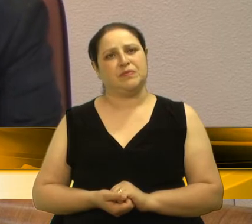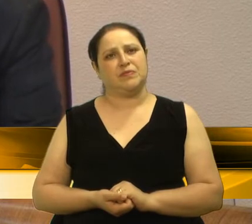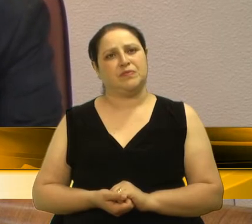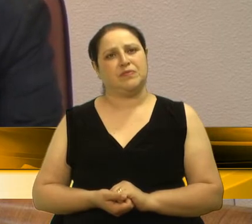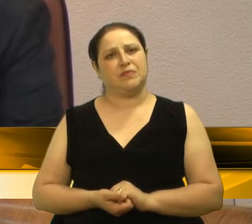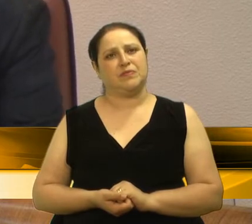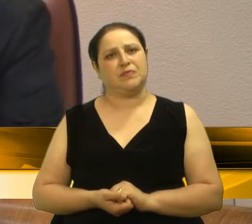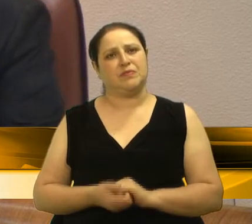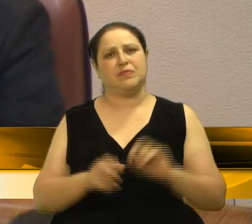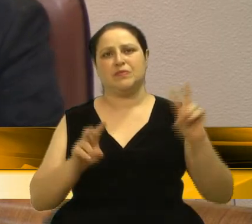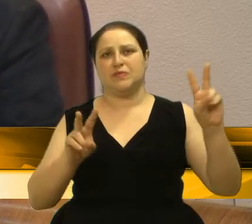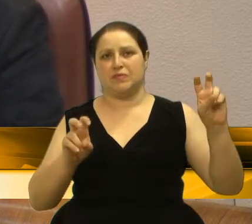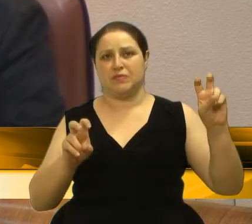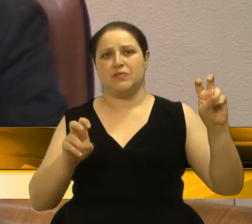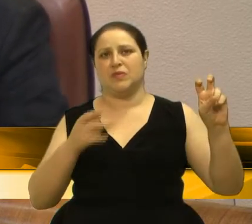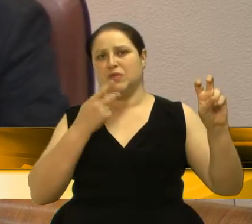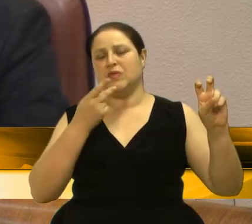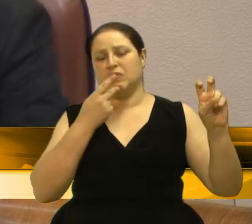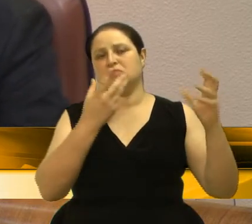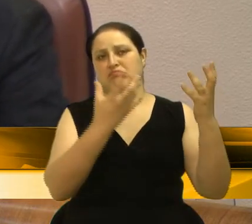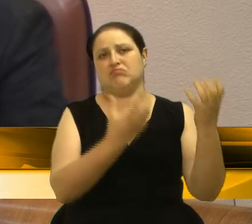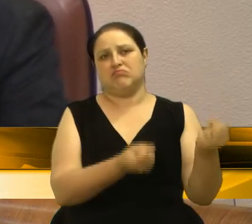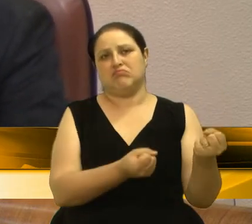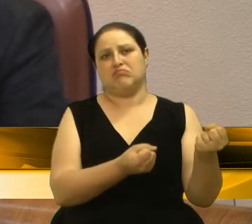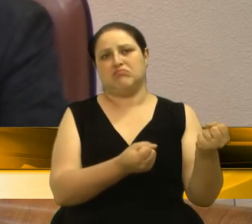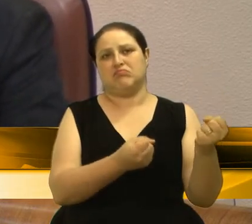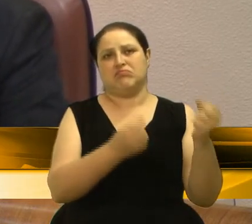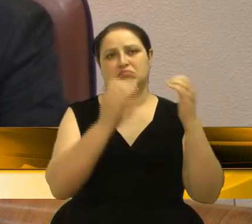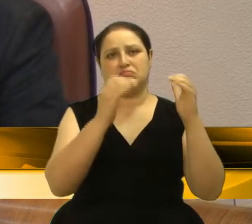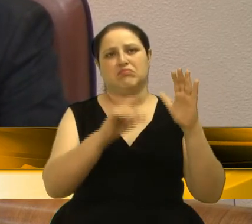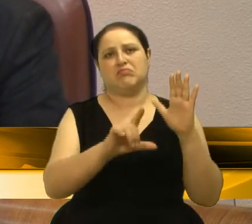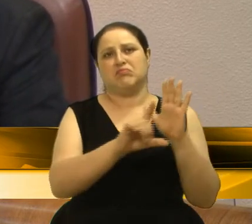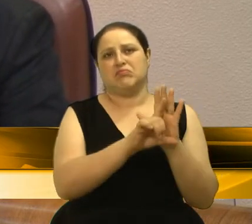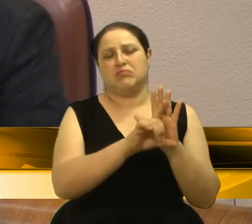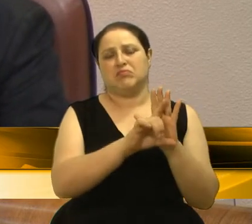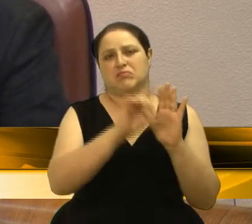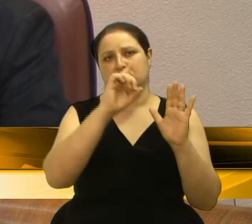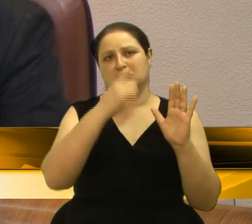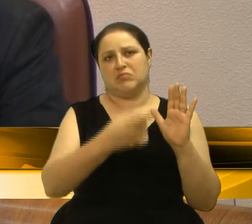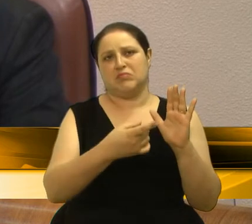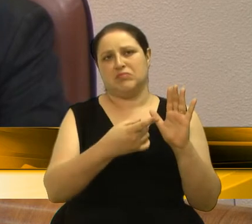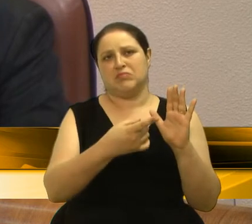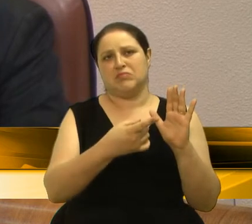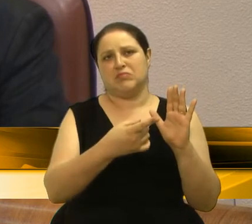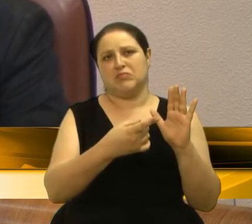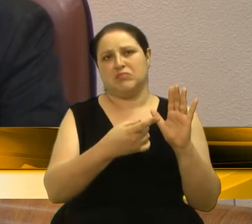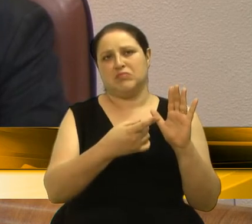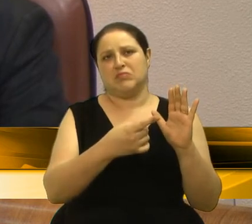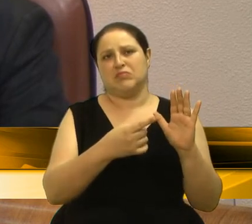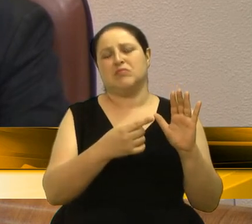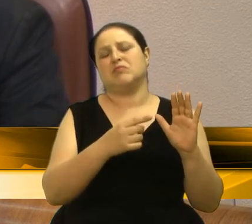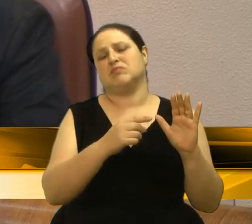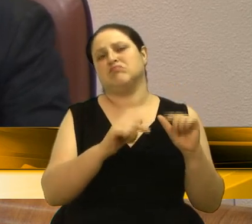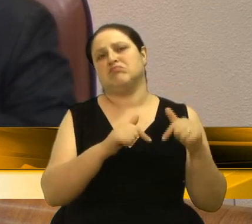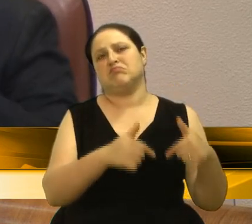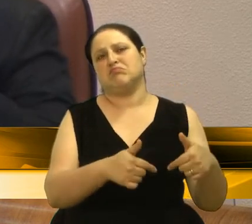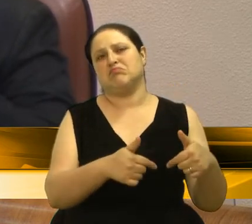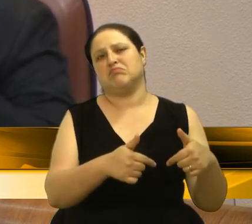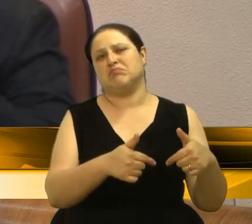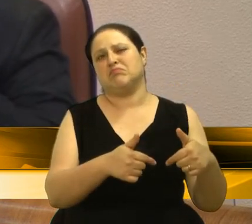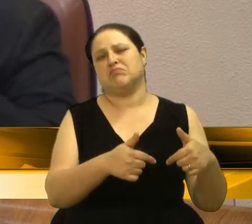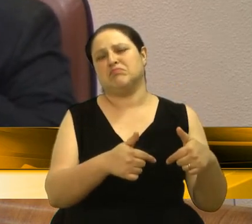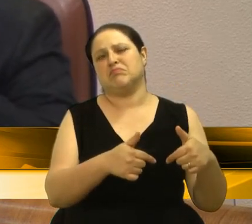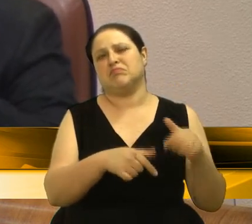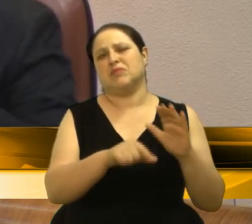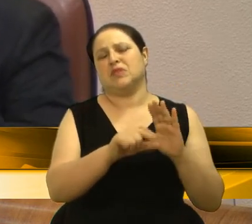aspas. Defiro liminarmente a ordem para determinar a renovação do ato de notificação previsto pelo artigo 5º,